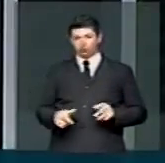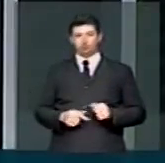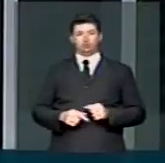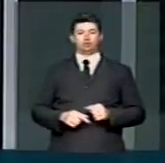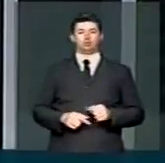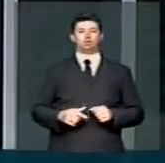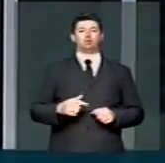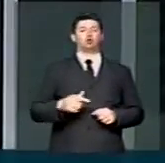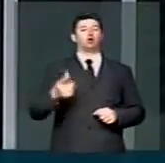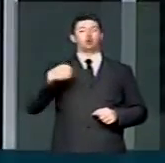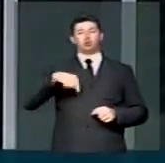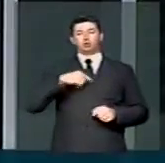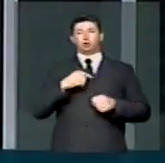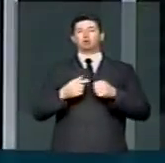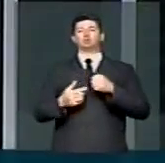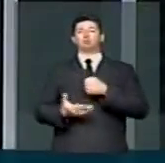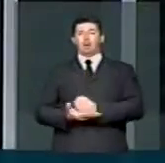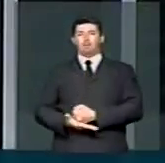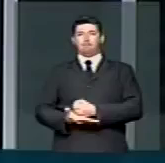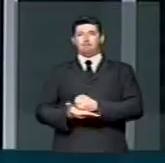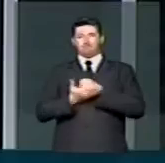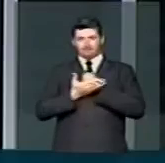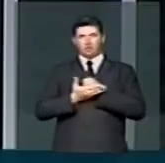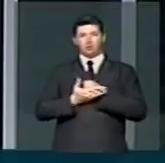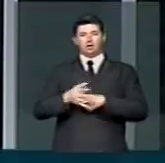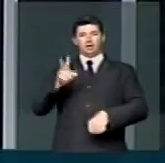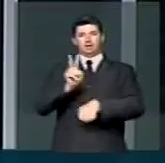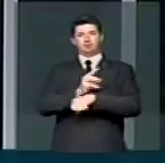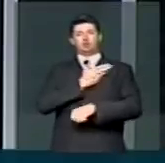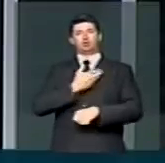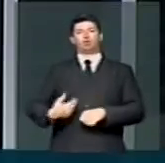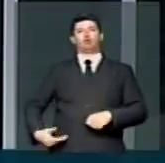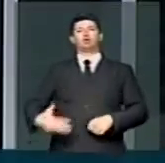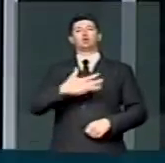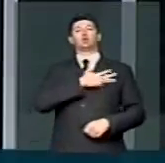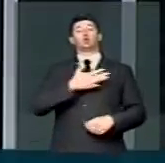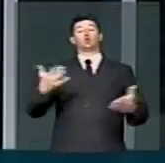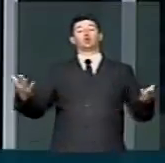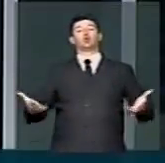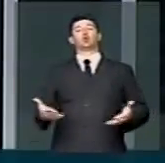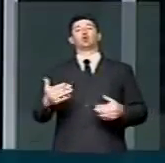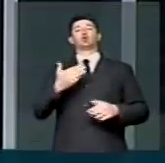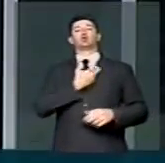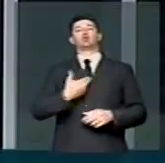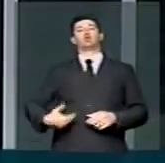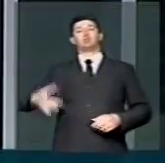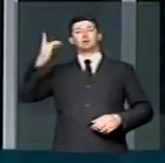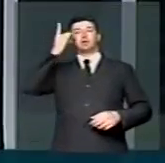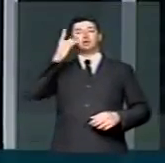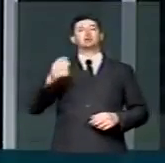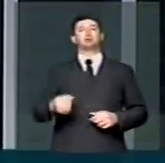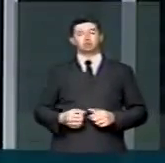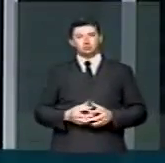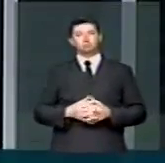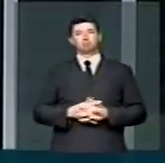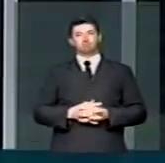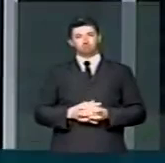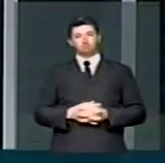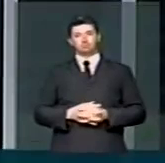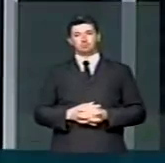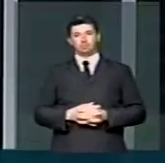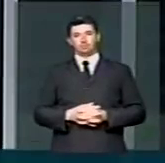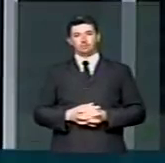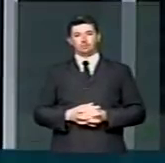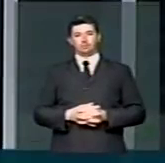o nosso apreço e a nossa defesa ao governo do presidente Lula e hoje o governo da nossa presidenta